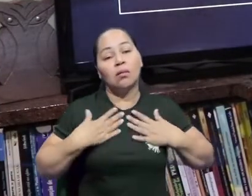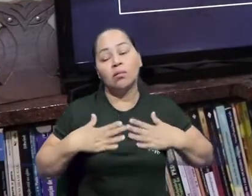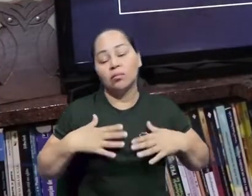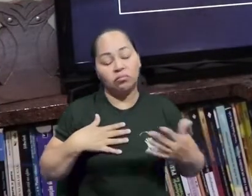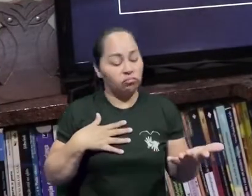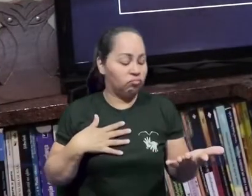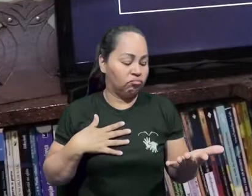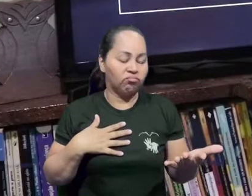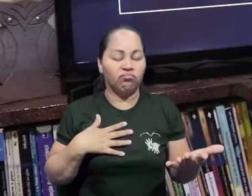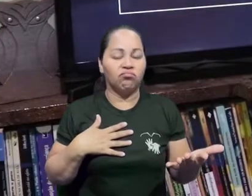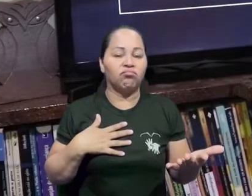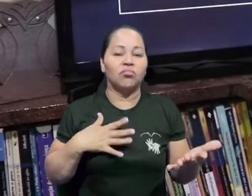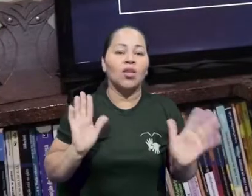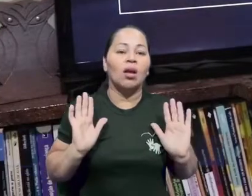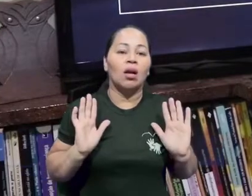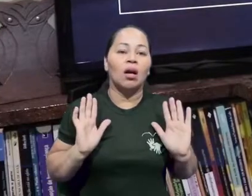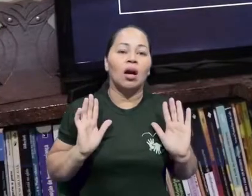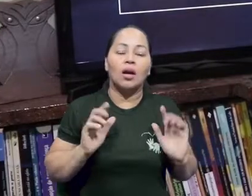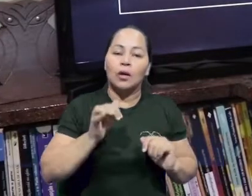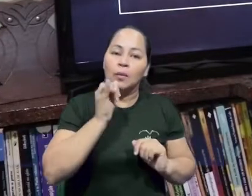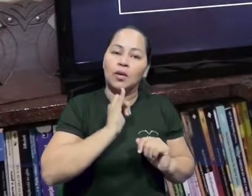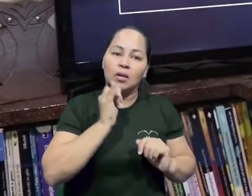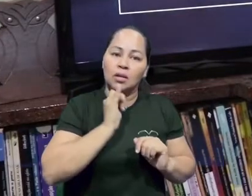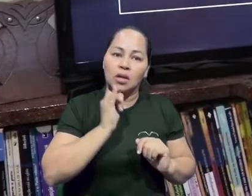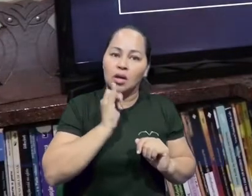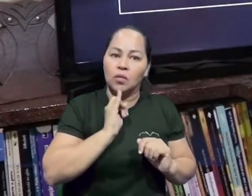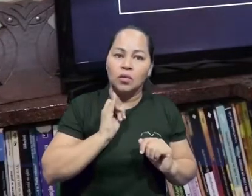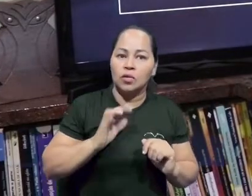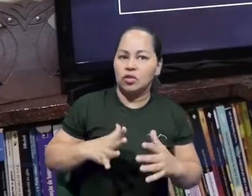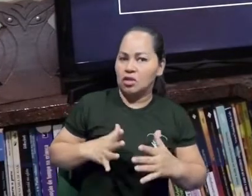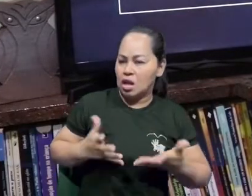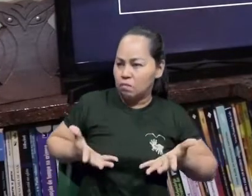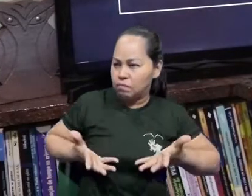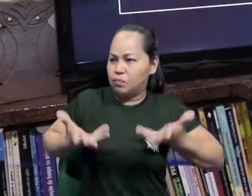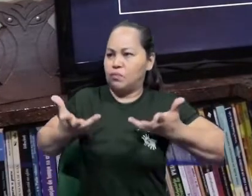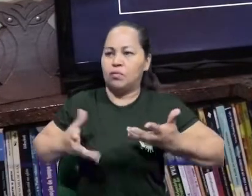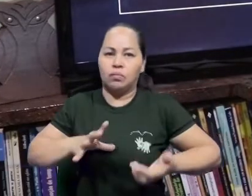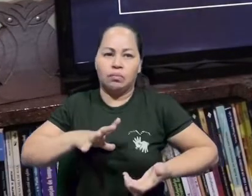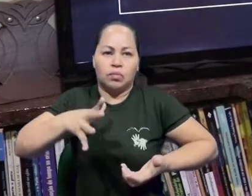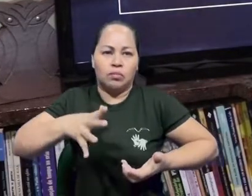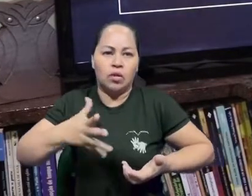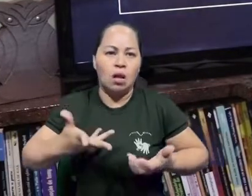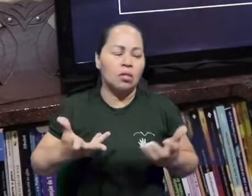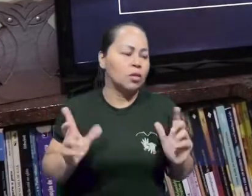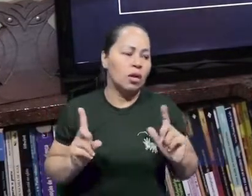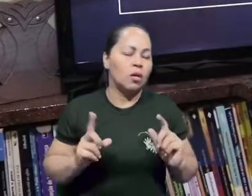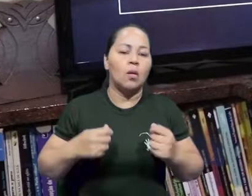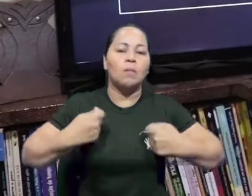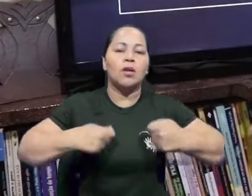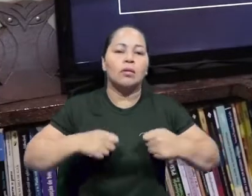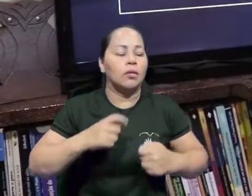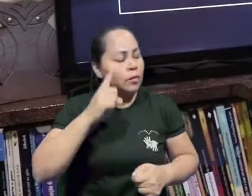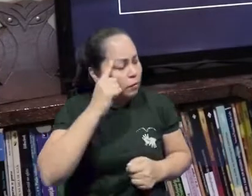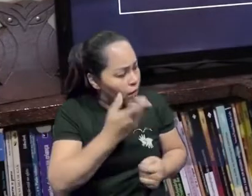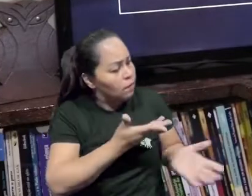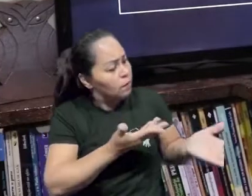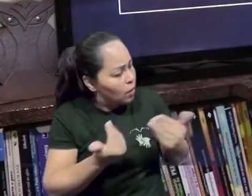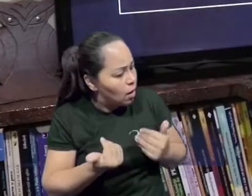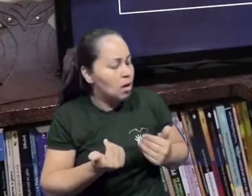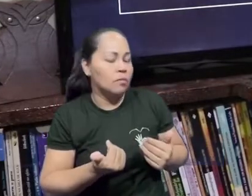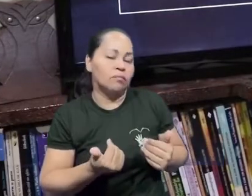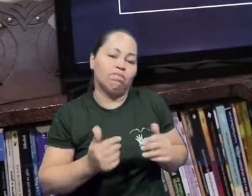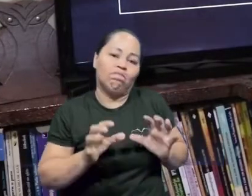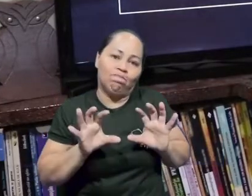não. E não tem postura de liderança também. Ele tá sempre ali aguardando os comandos